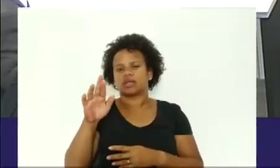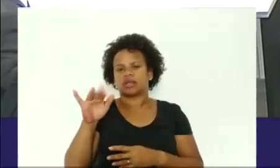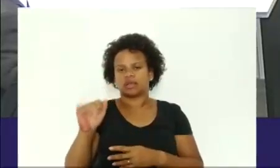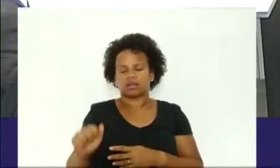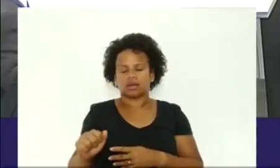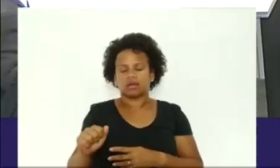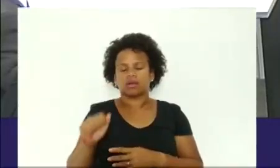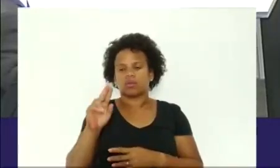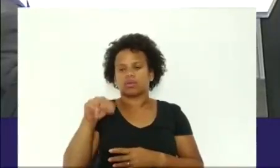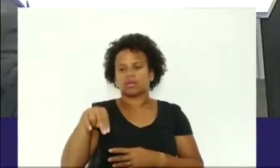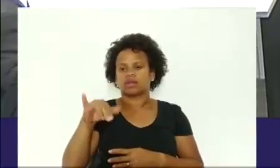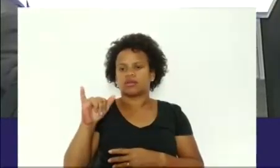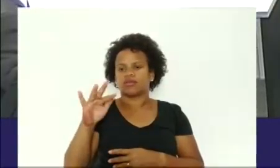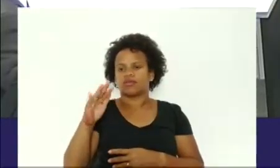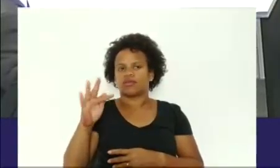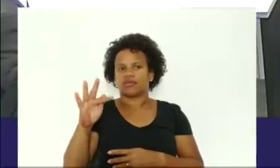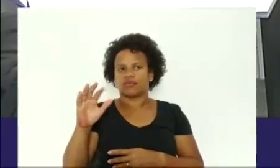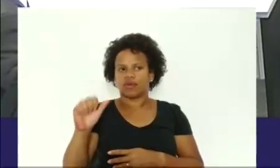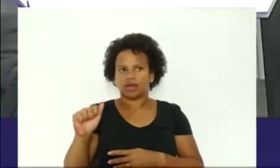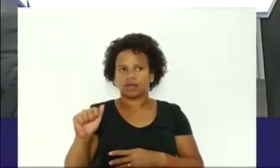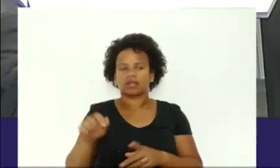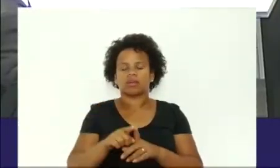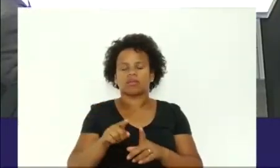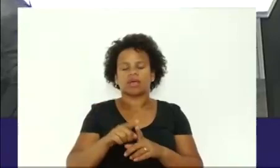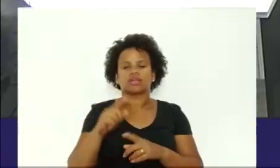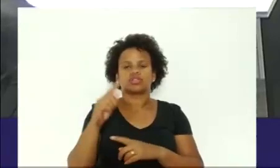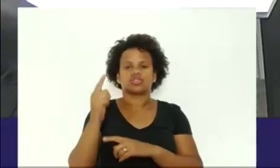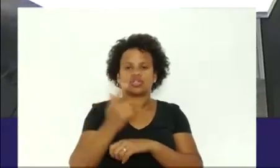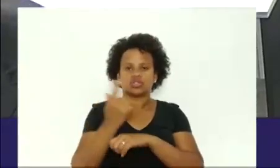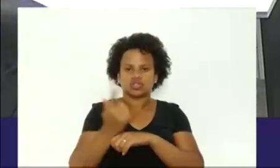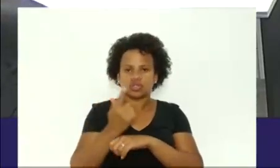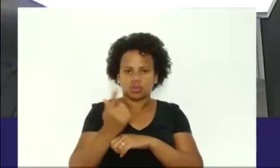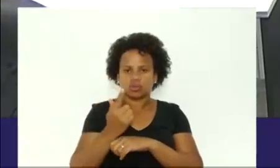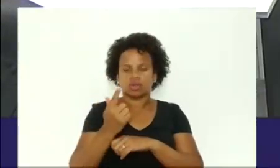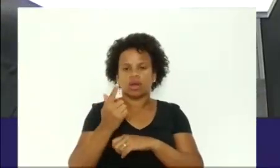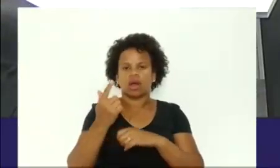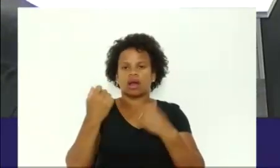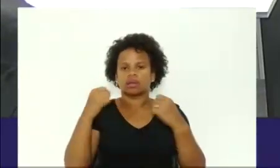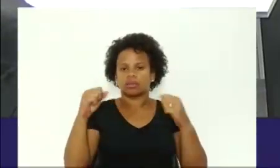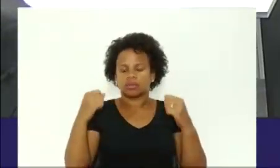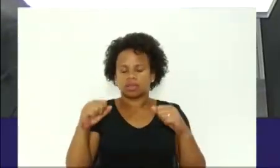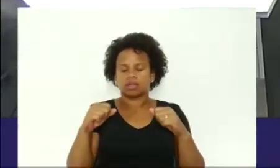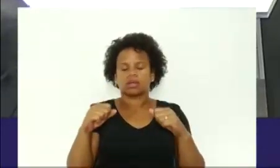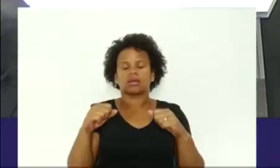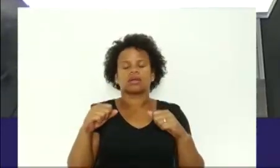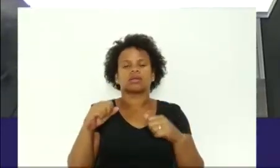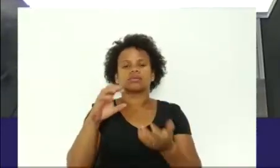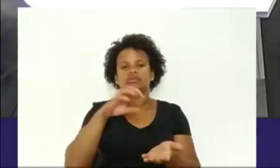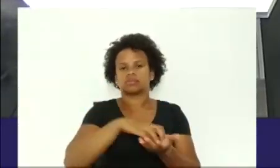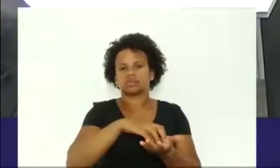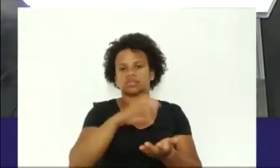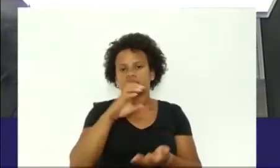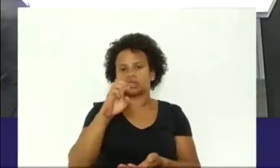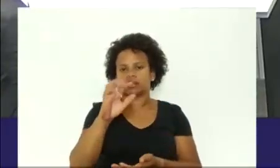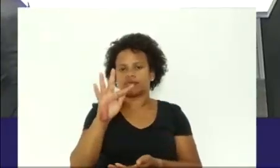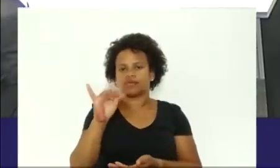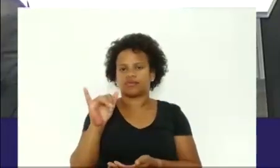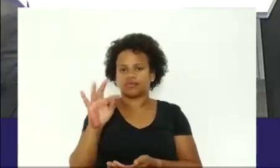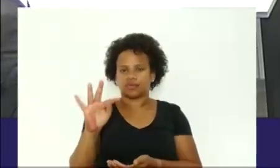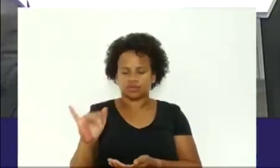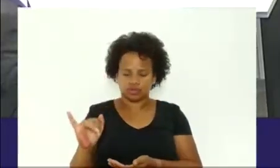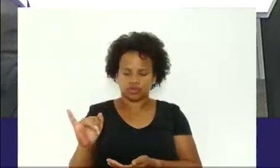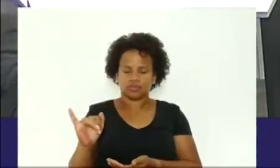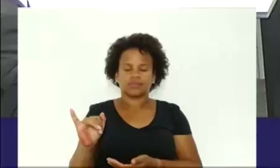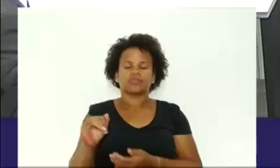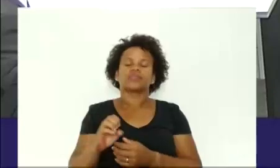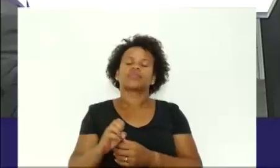e Gestão de Academias pelo CEFIT, Centro de Estudos de Fisiologia do Exercício e Treinamento. É uma atleta